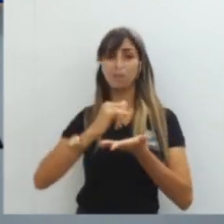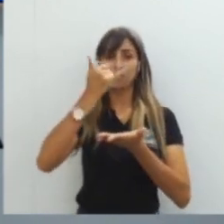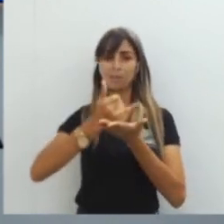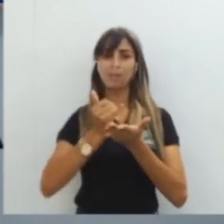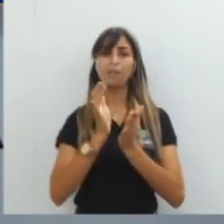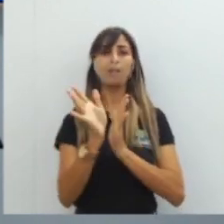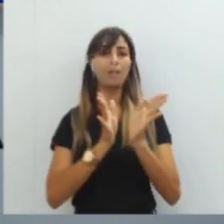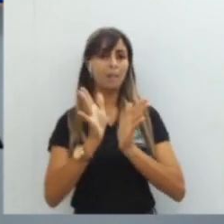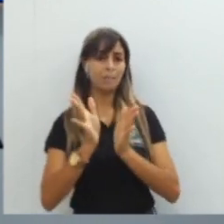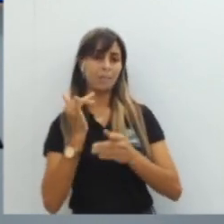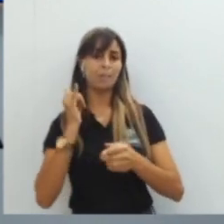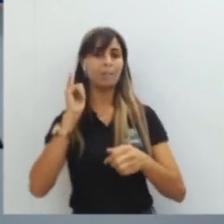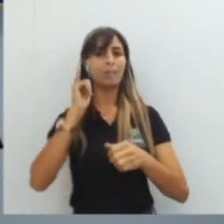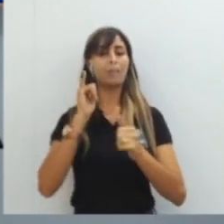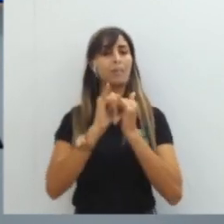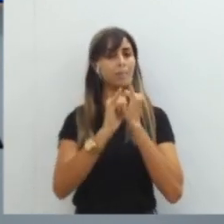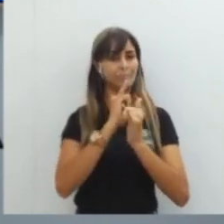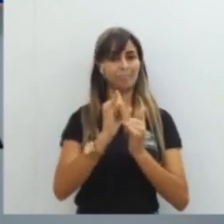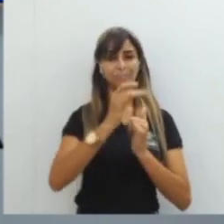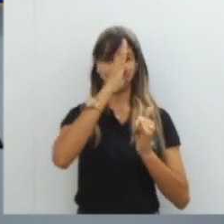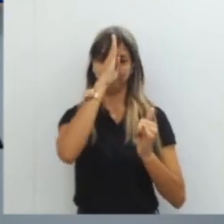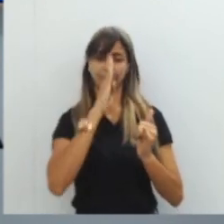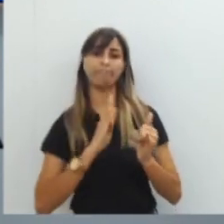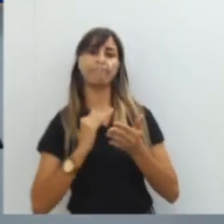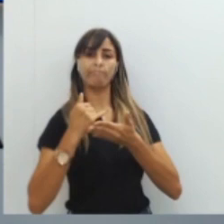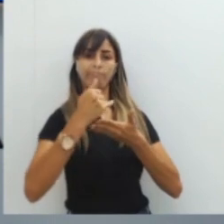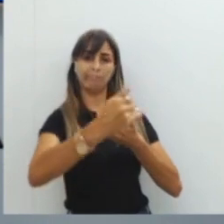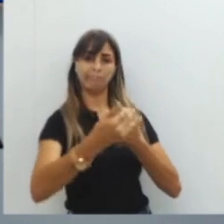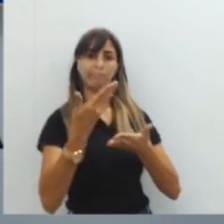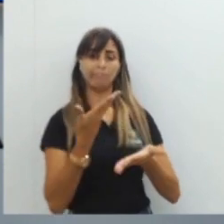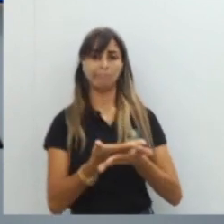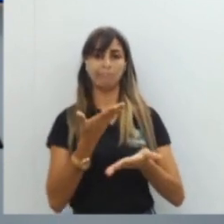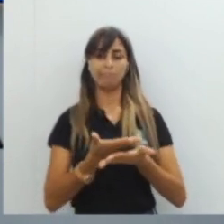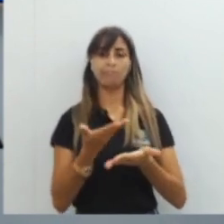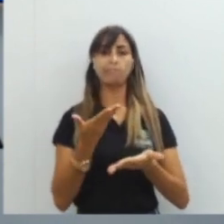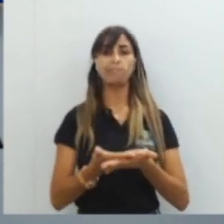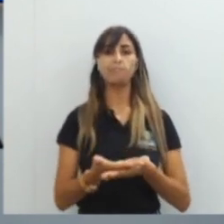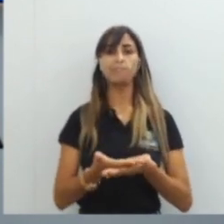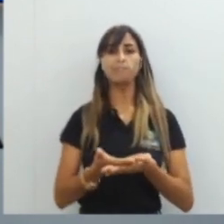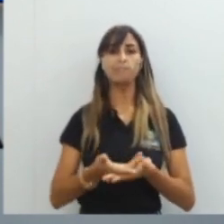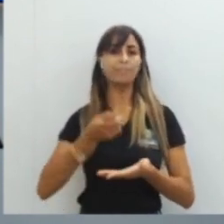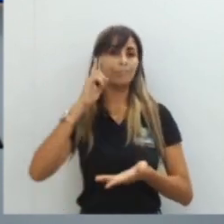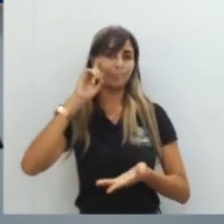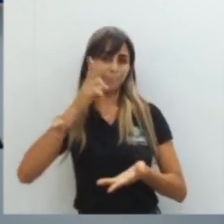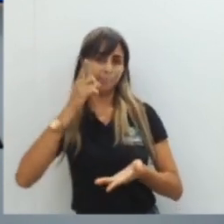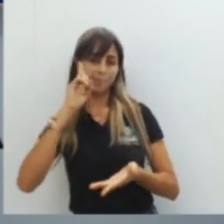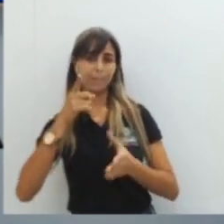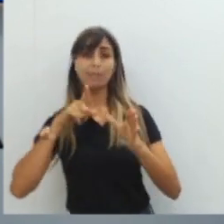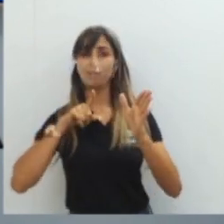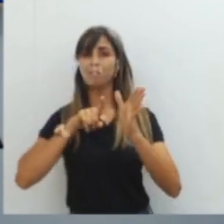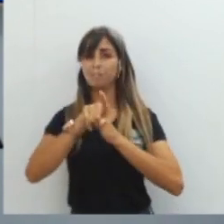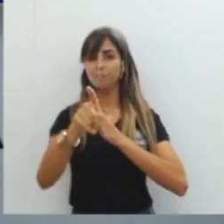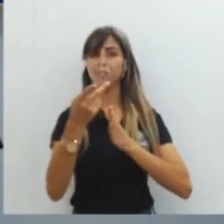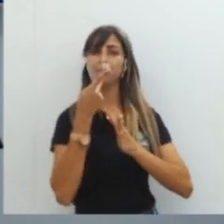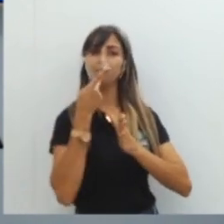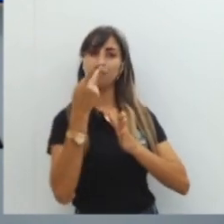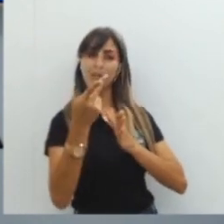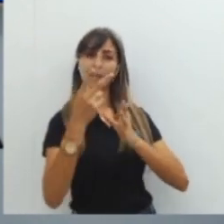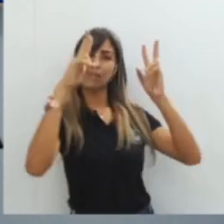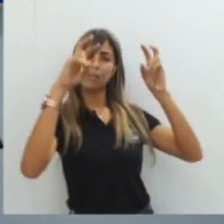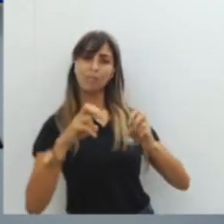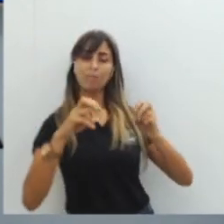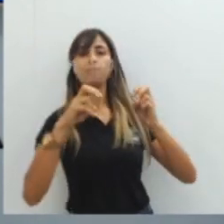à internet de graça. Você vai poder acompanhar nossa aula aqui em tempo real, mandar suas perguntas, comentar a aula,